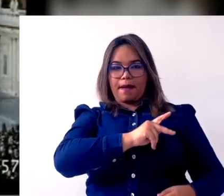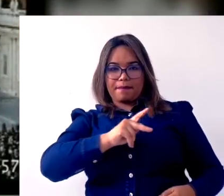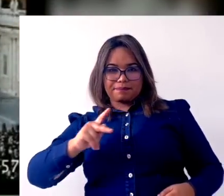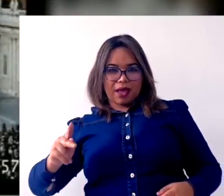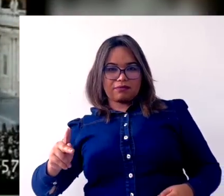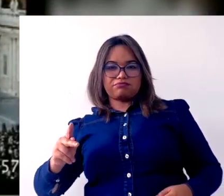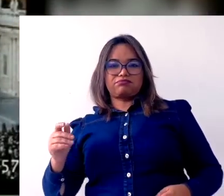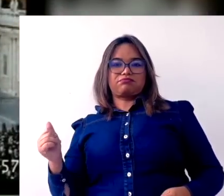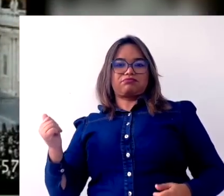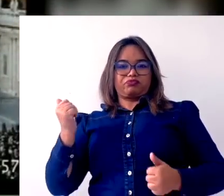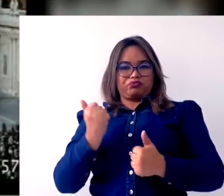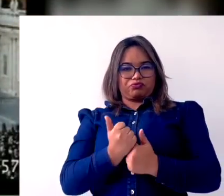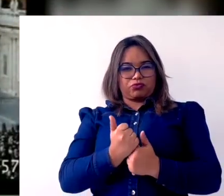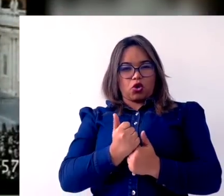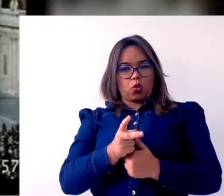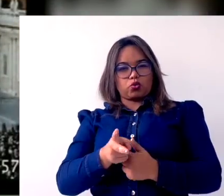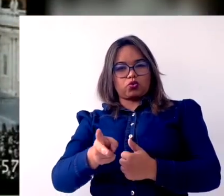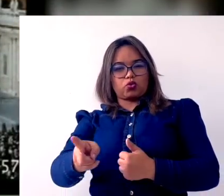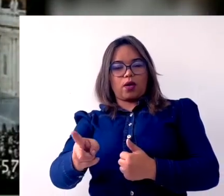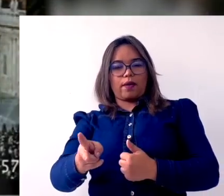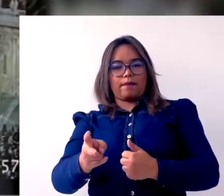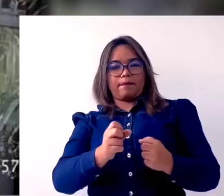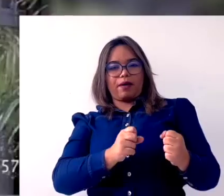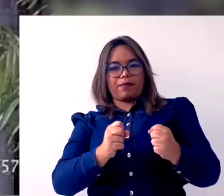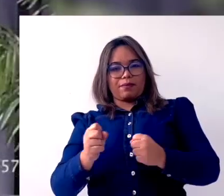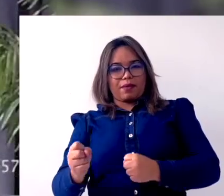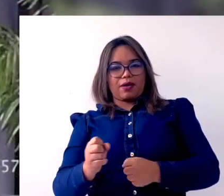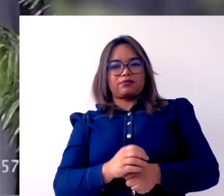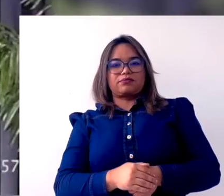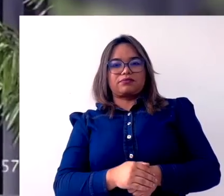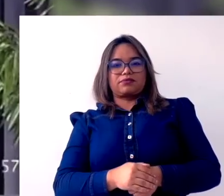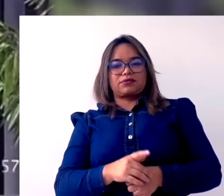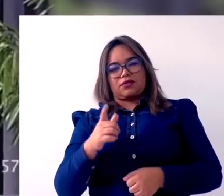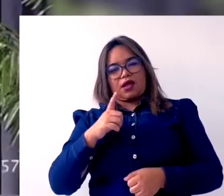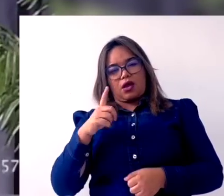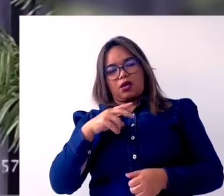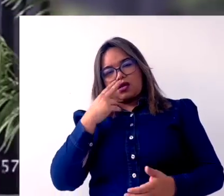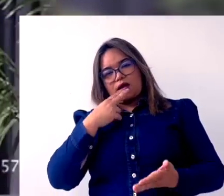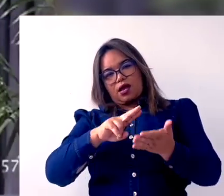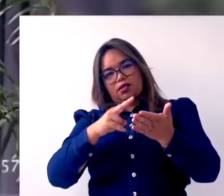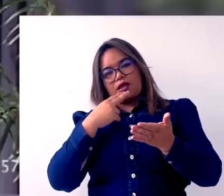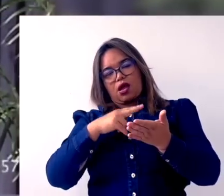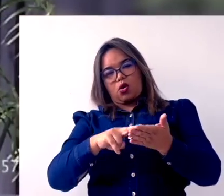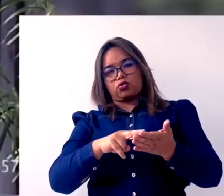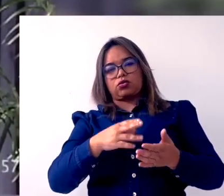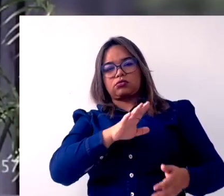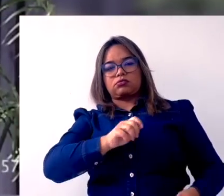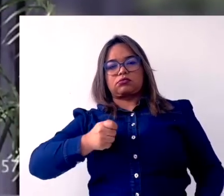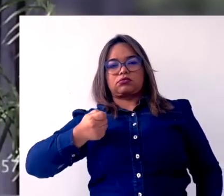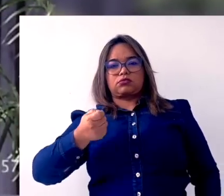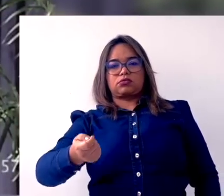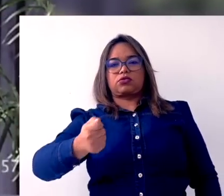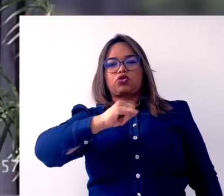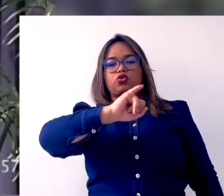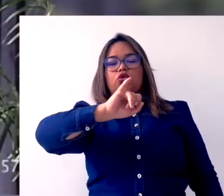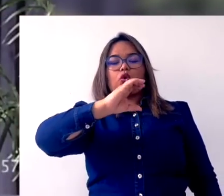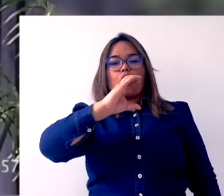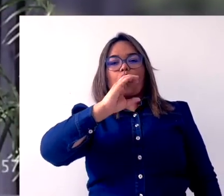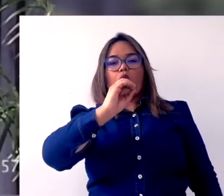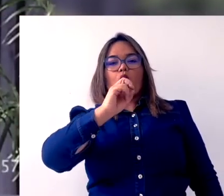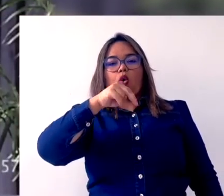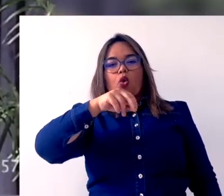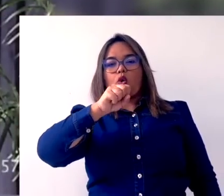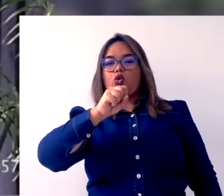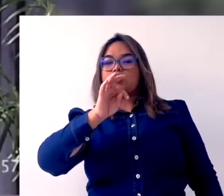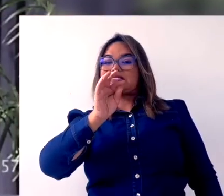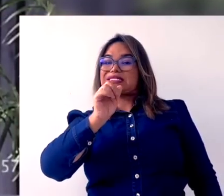seu trono ao pontífice. Isso se baseia no que eles chamam de as cartas de Constantino. Já foi provado que elas são falsas.